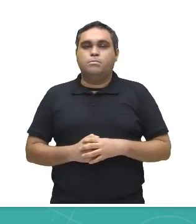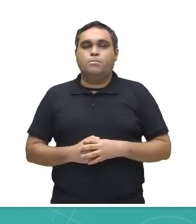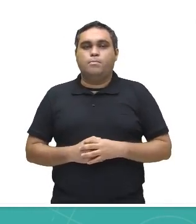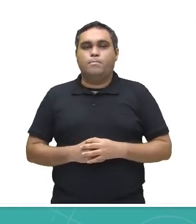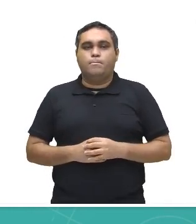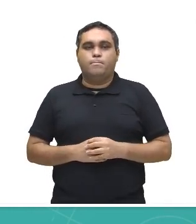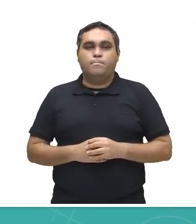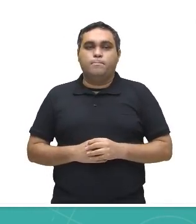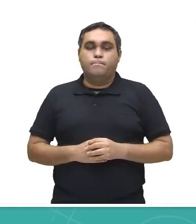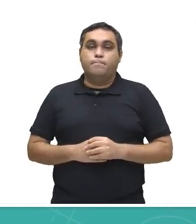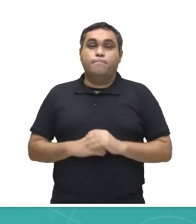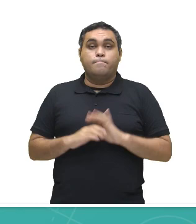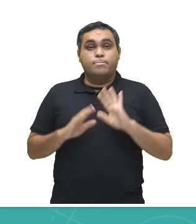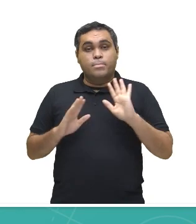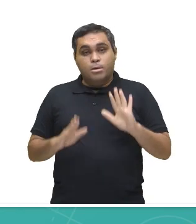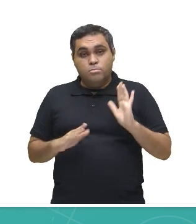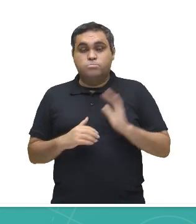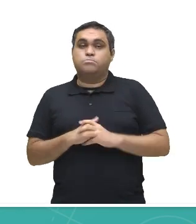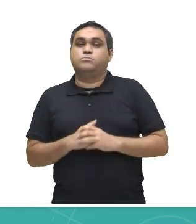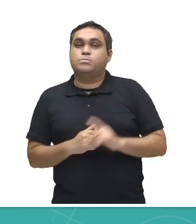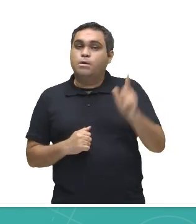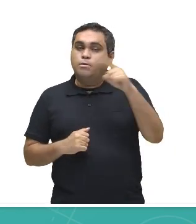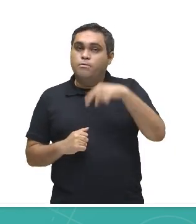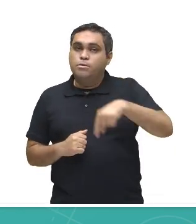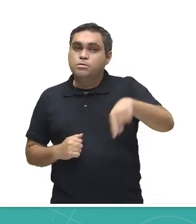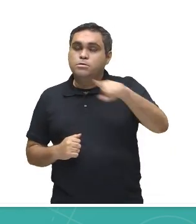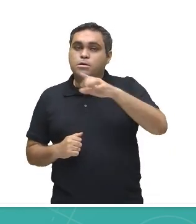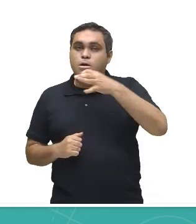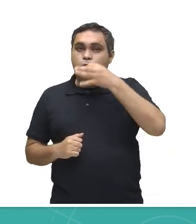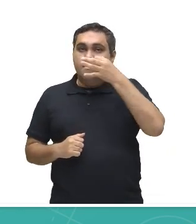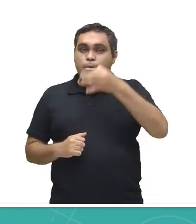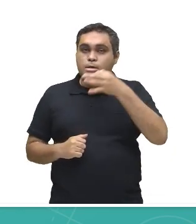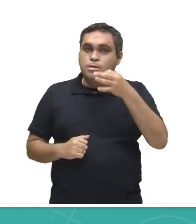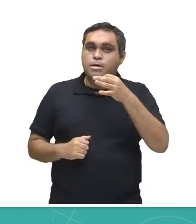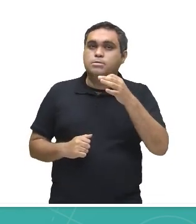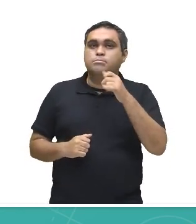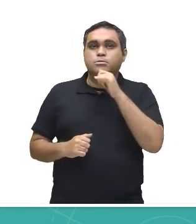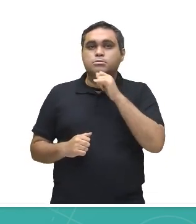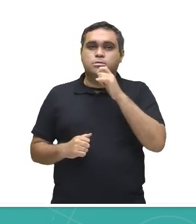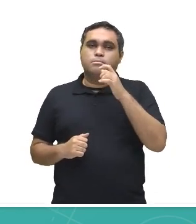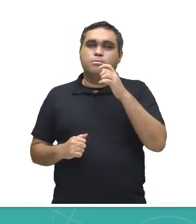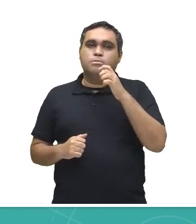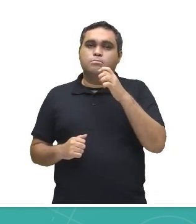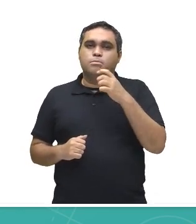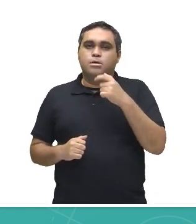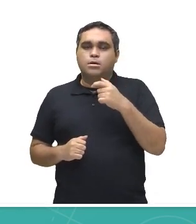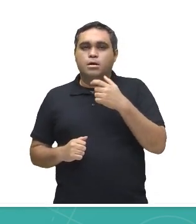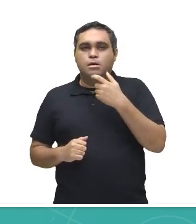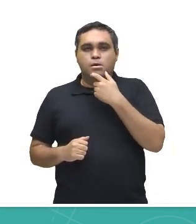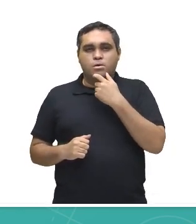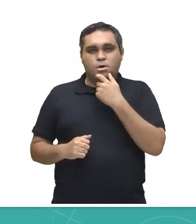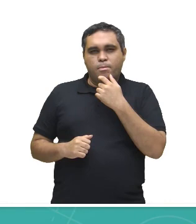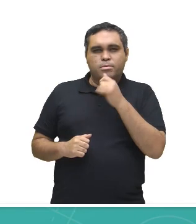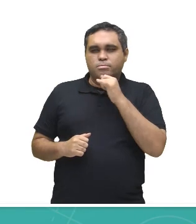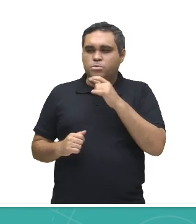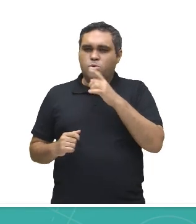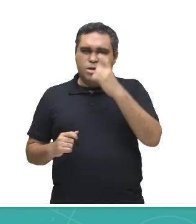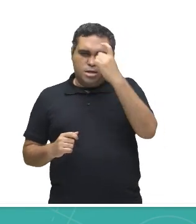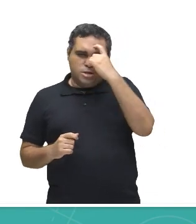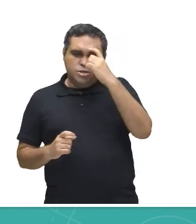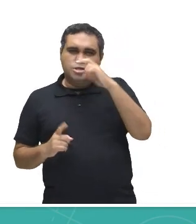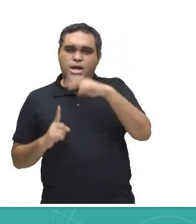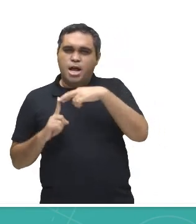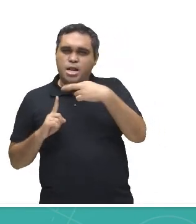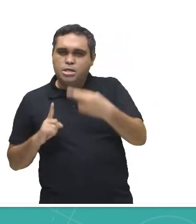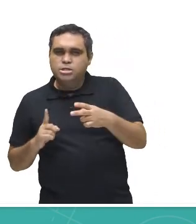questão pedia para que você comentasse sobre a influência das crenças religiosas e das práticas culturais